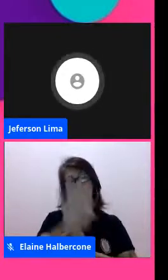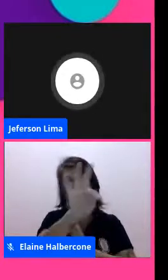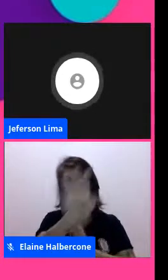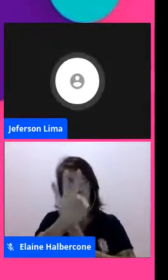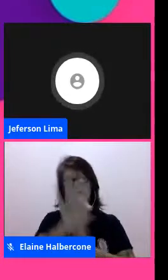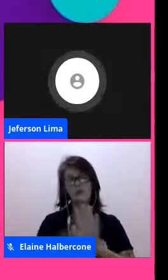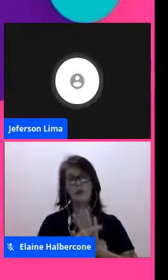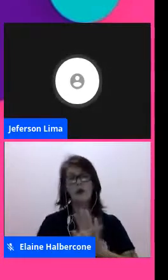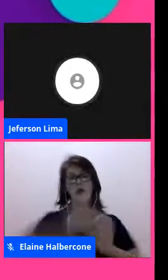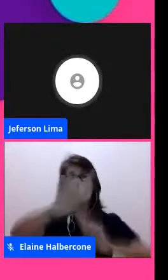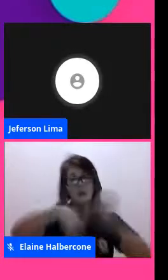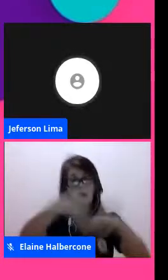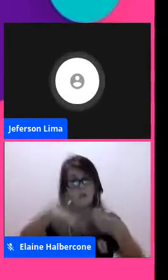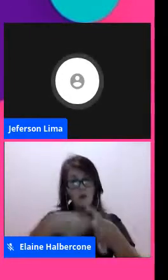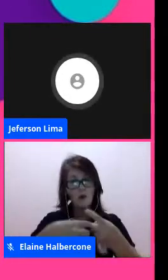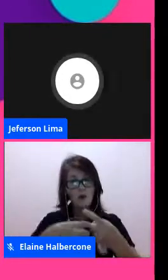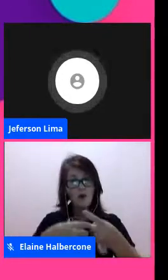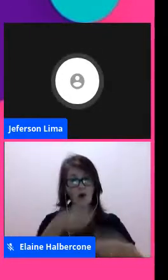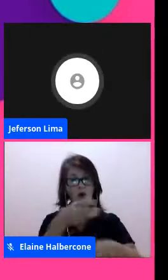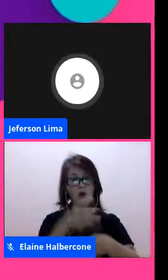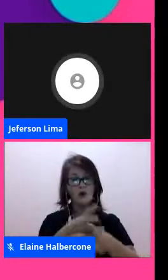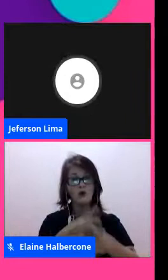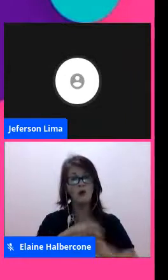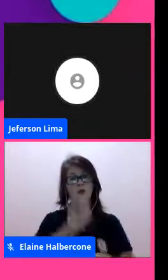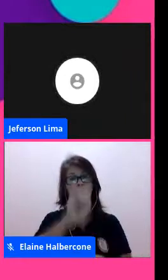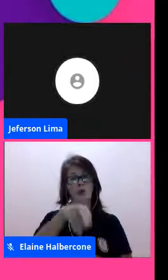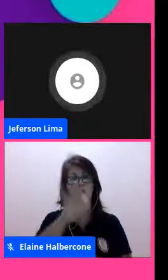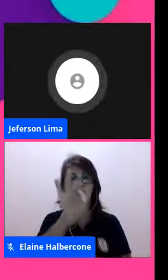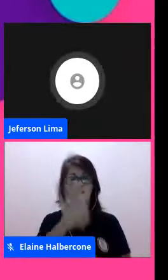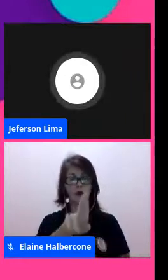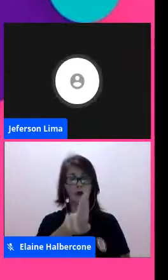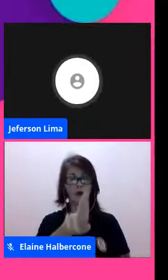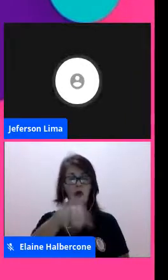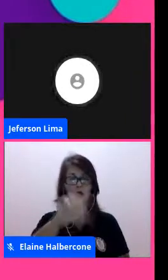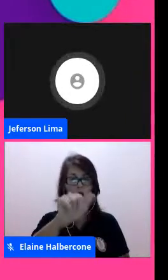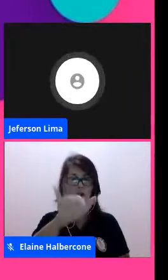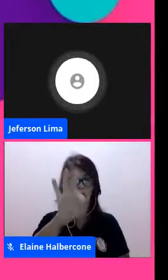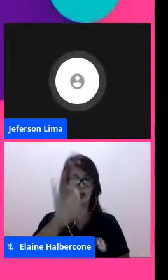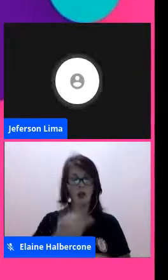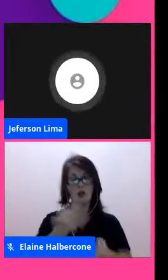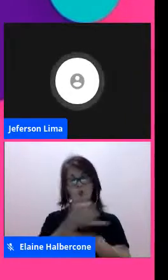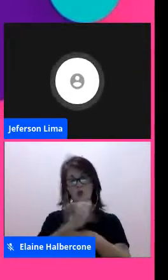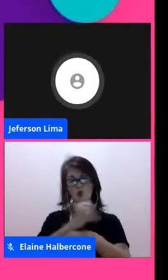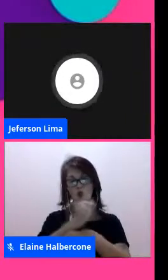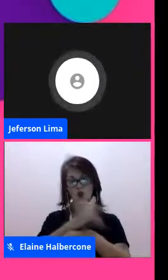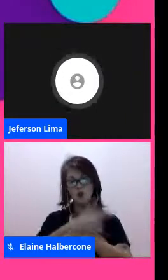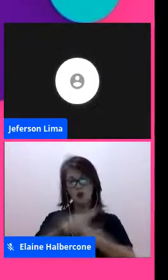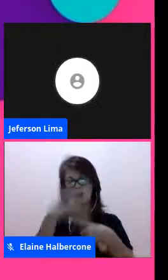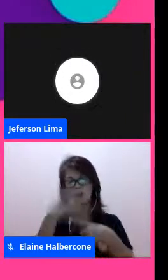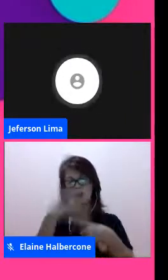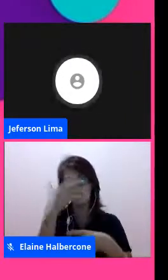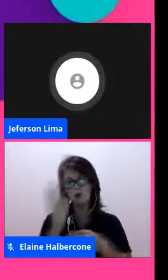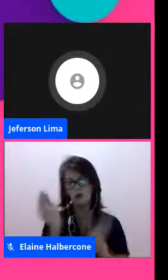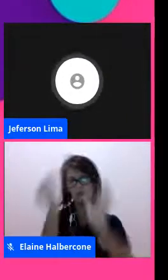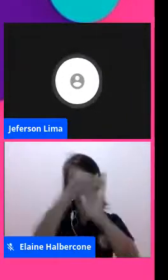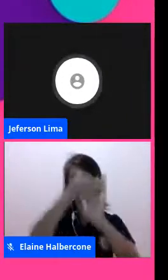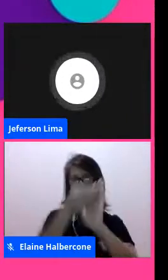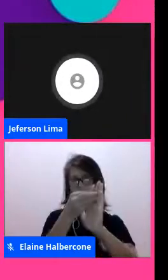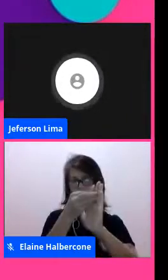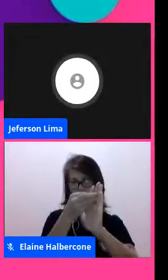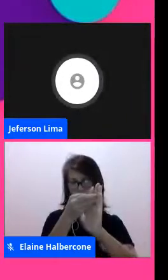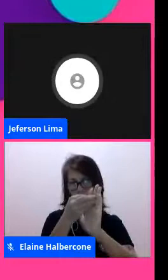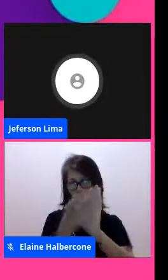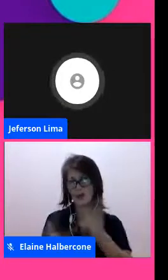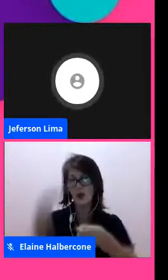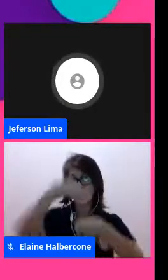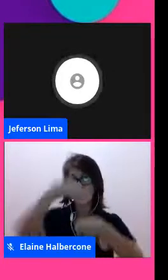a apresentação vai estar em link, né, disponível aí para vocês lá no YouTube, que eu acho que é a plataforma que está sendo hospedada. Depois a galera do Include até